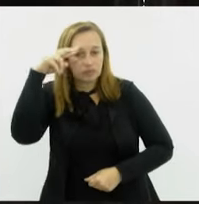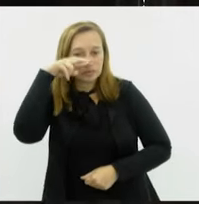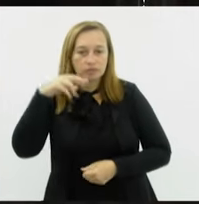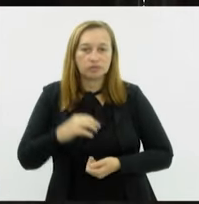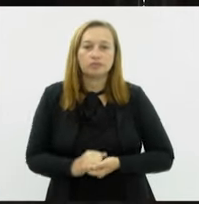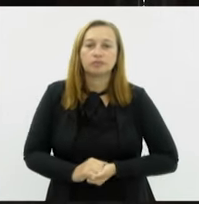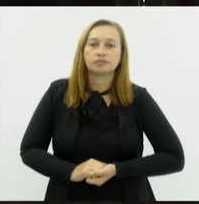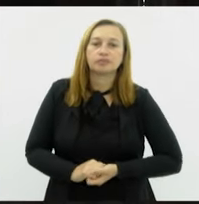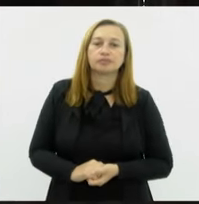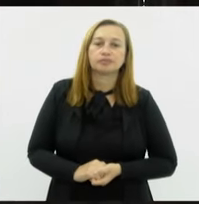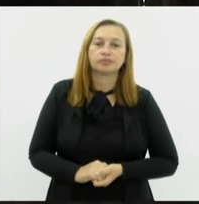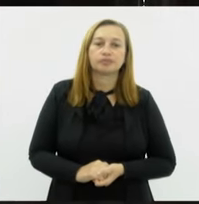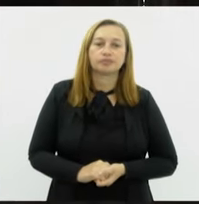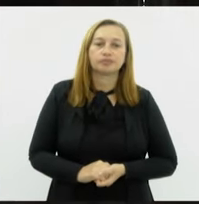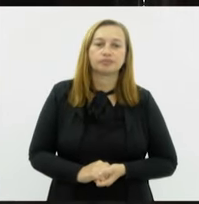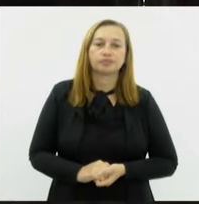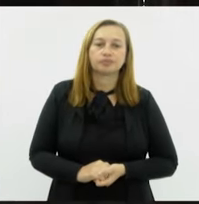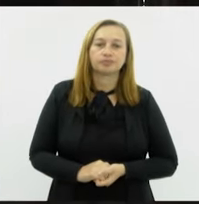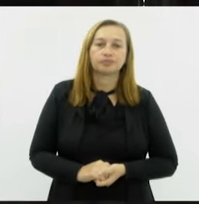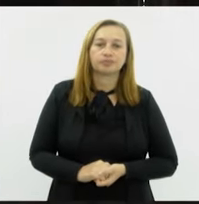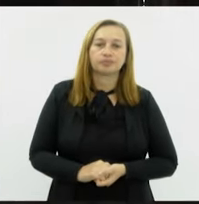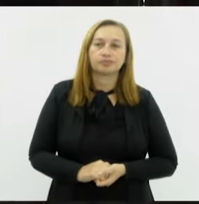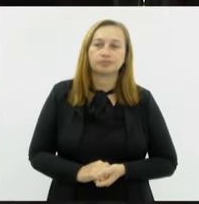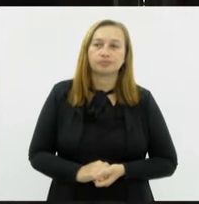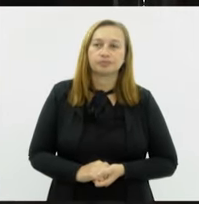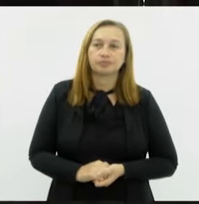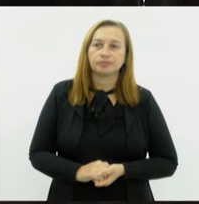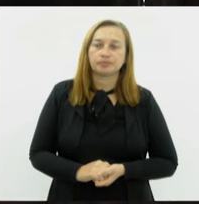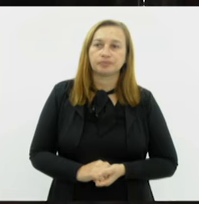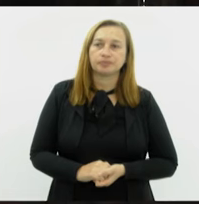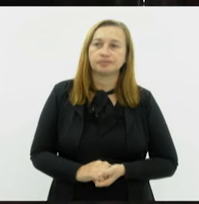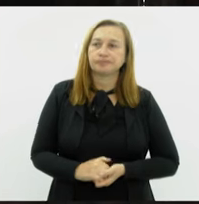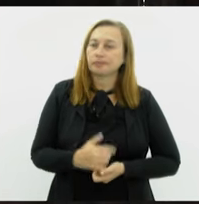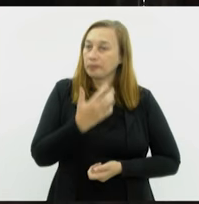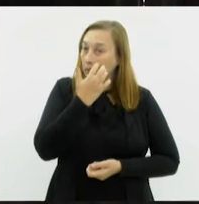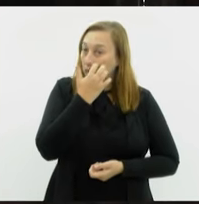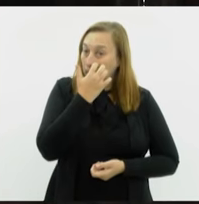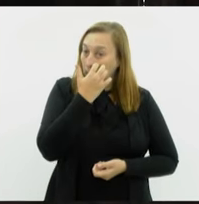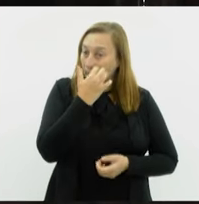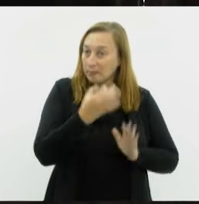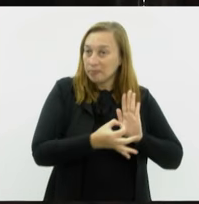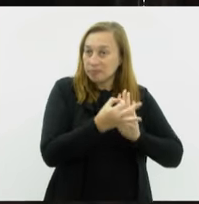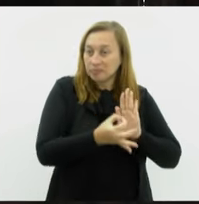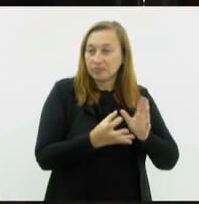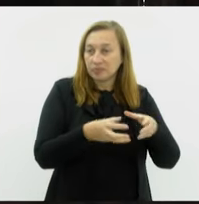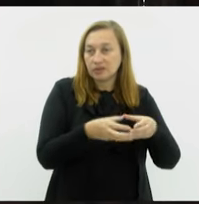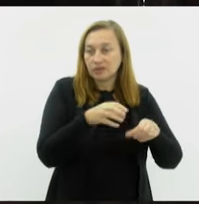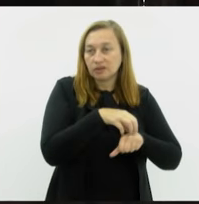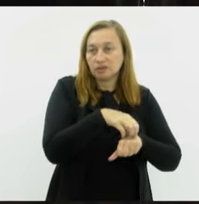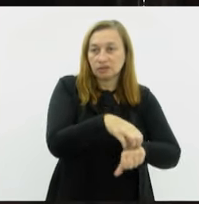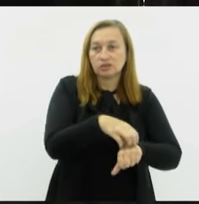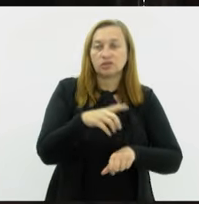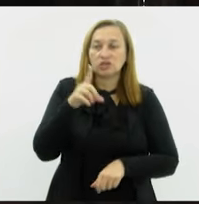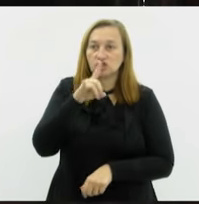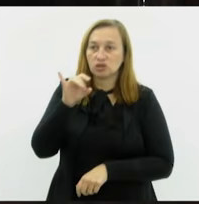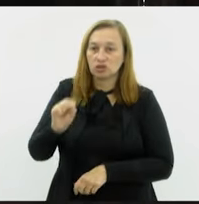financeira e controle. Para emitir parecer pela Comissão de Transporte, deputado Dionísio